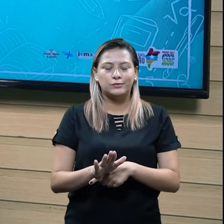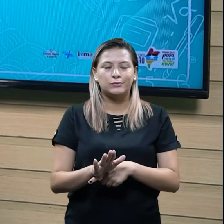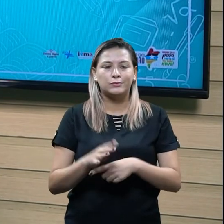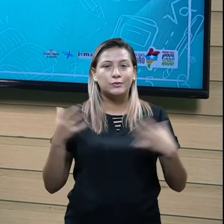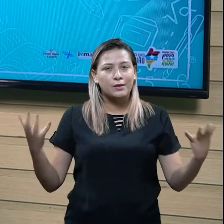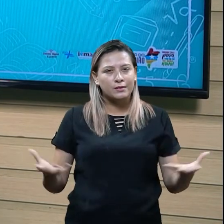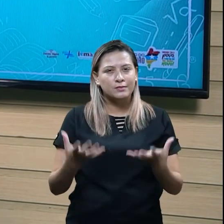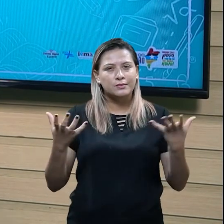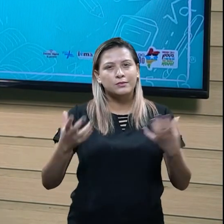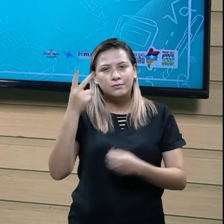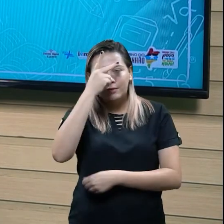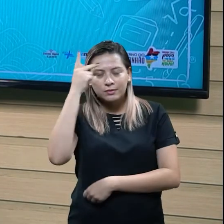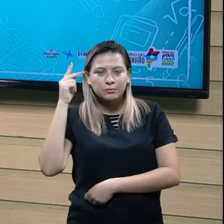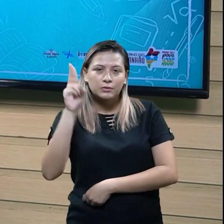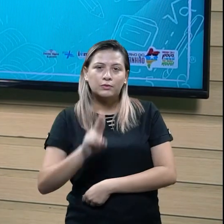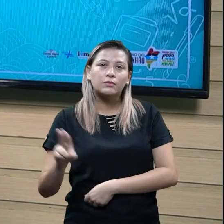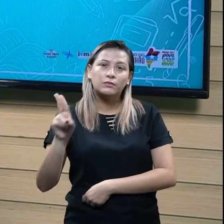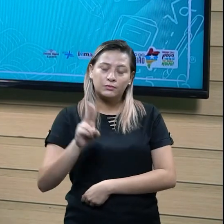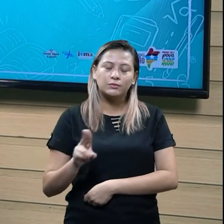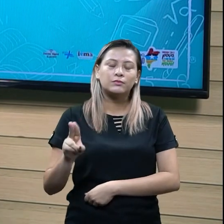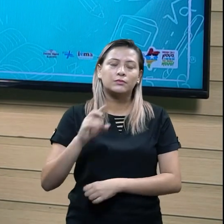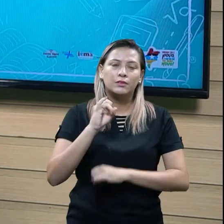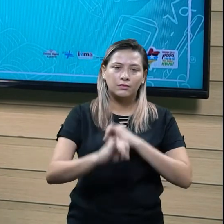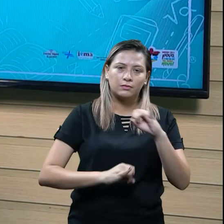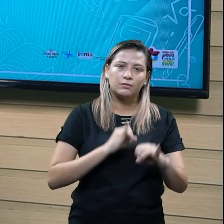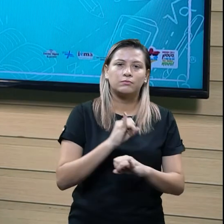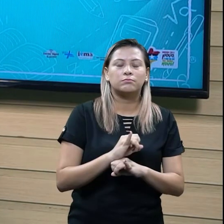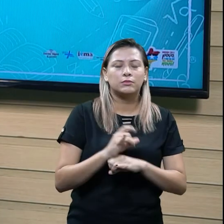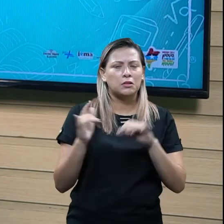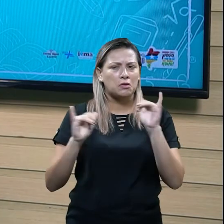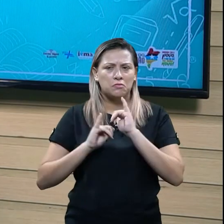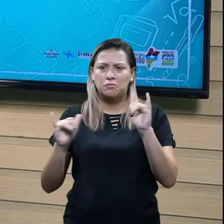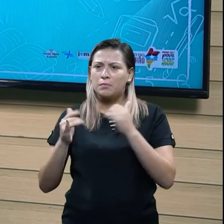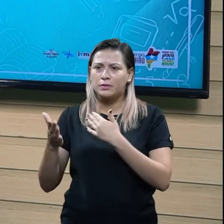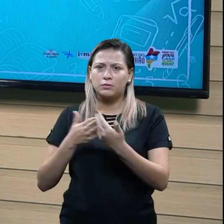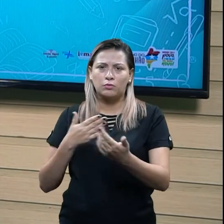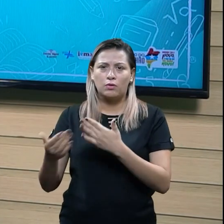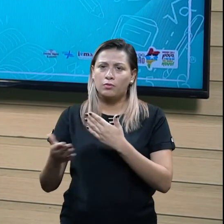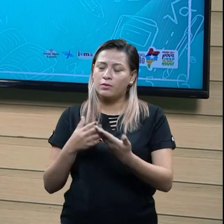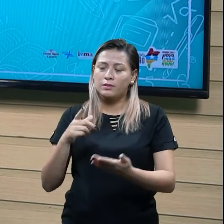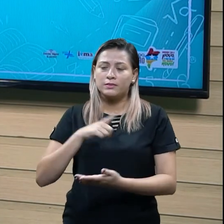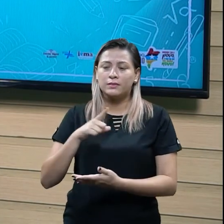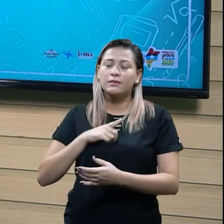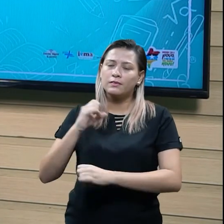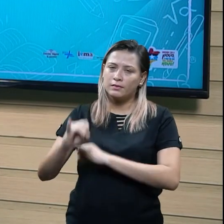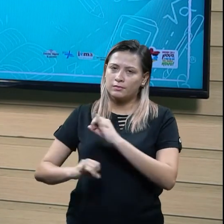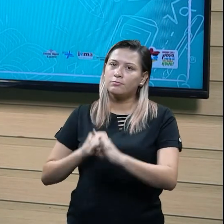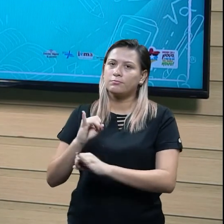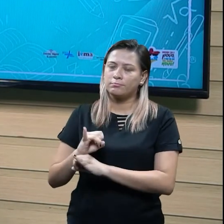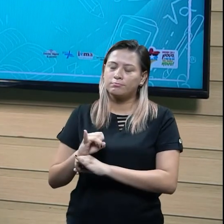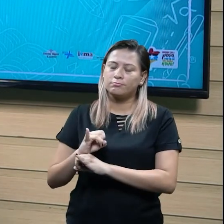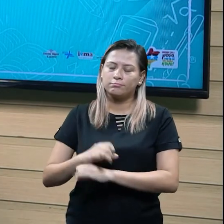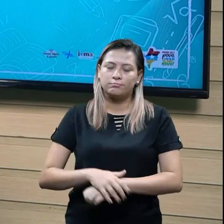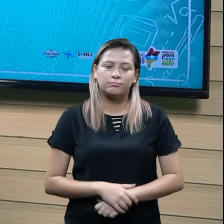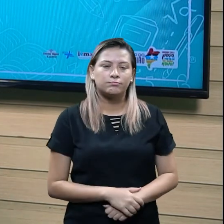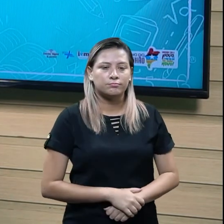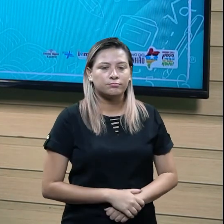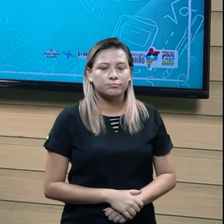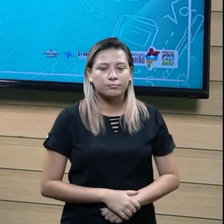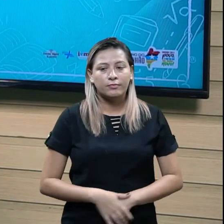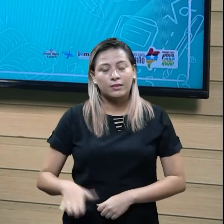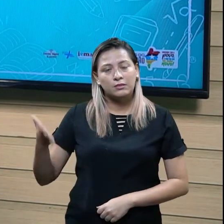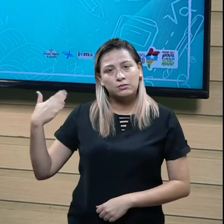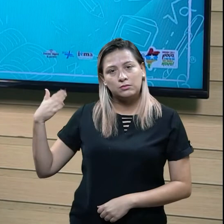hoje pode acessar a internet e acessar qualquer informação que esteja disponível na internet. Porque até